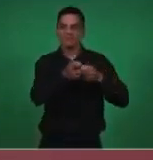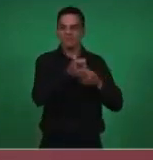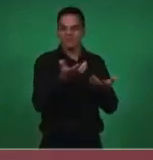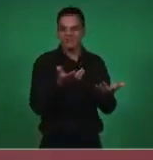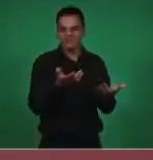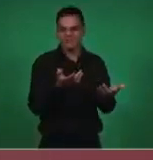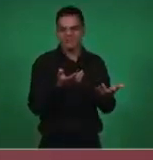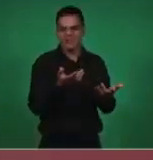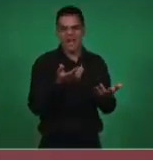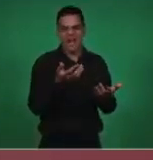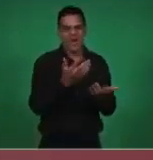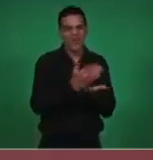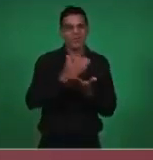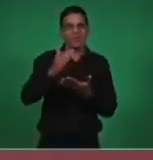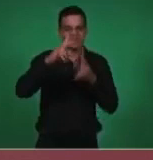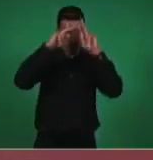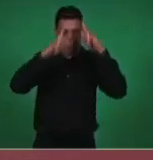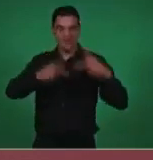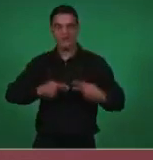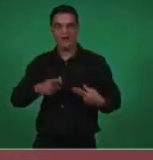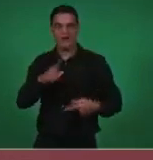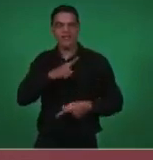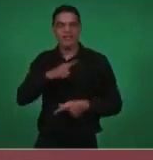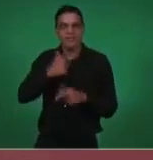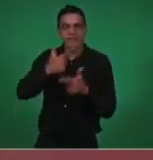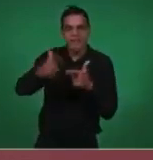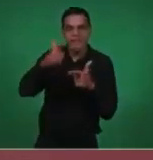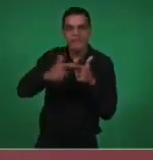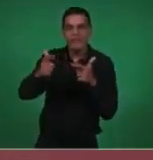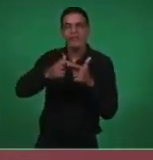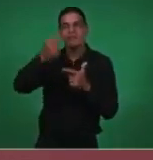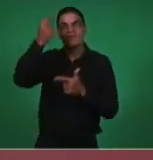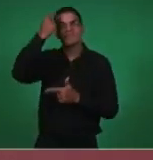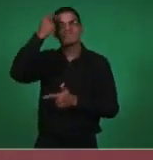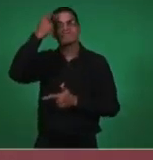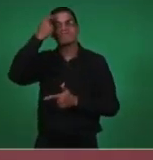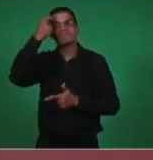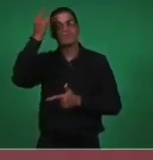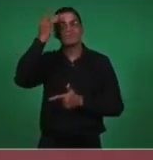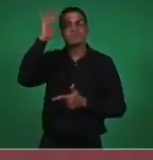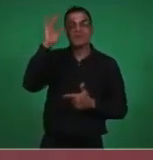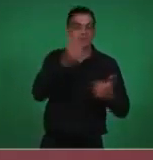crise existencial. Ele não sabe direito de onde ele veio, não, mal sabe onde ele está e não sabe para onde ele vai.